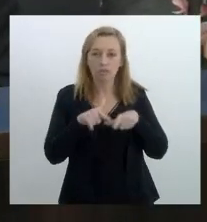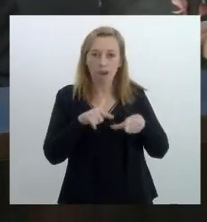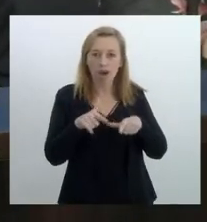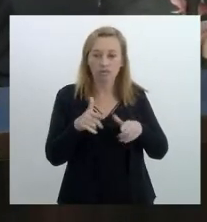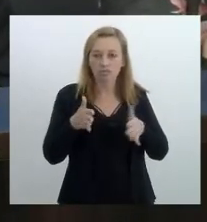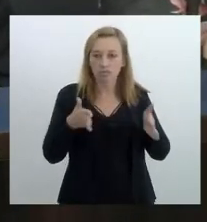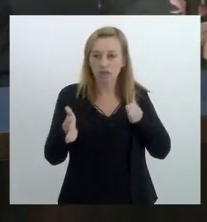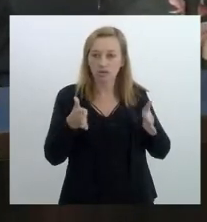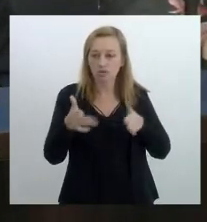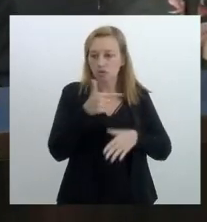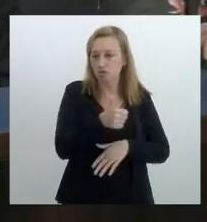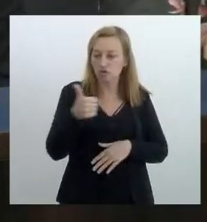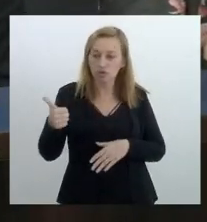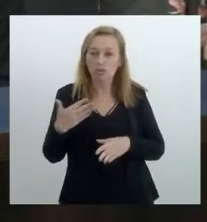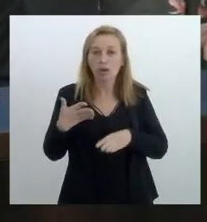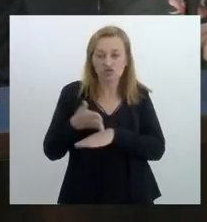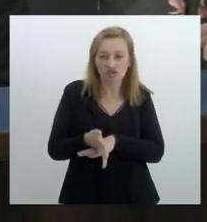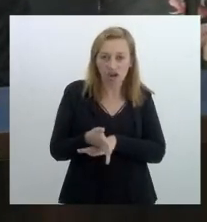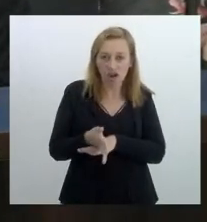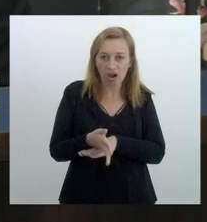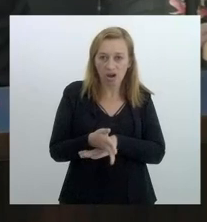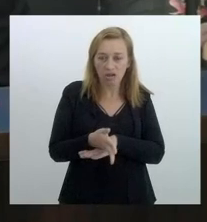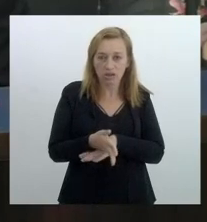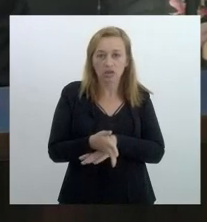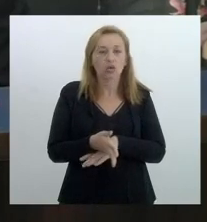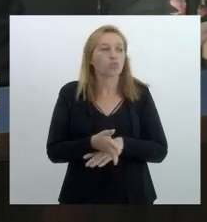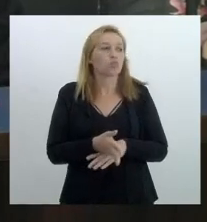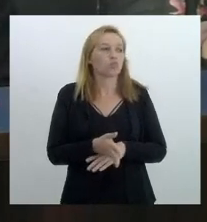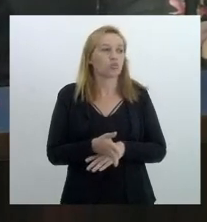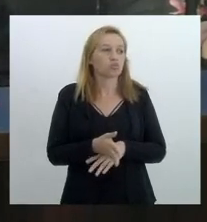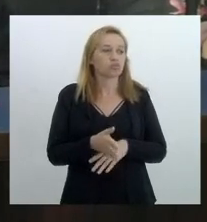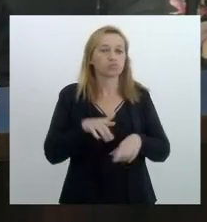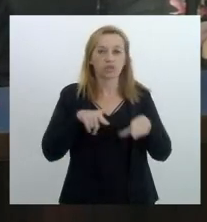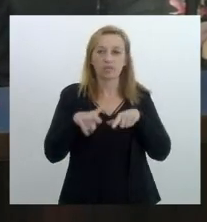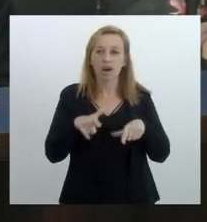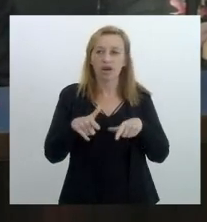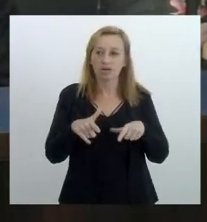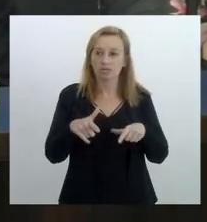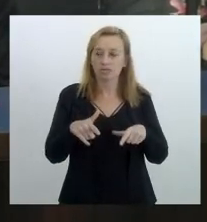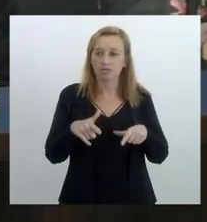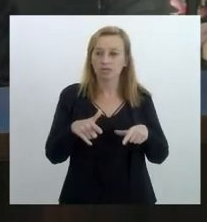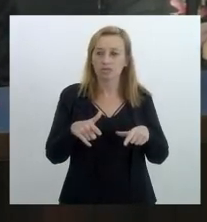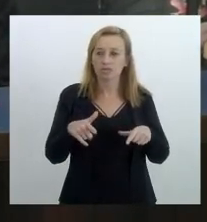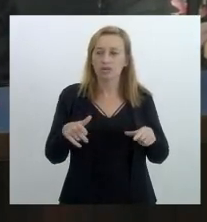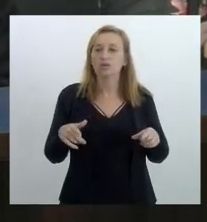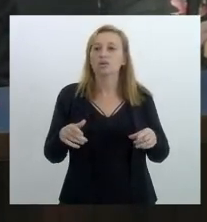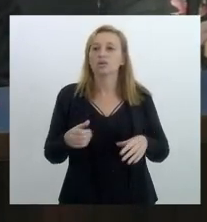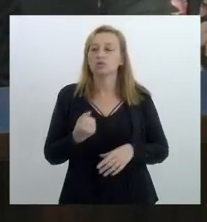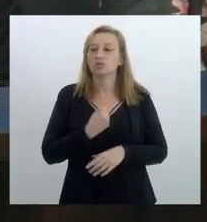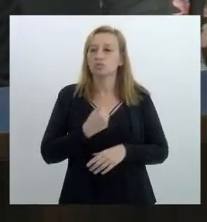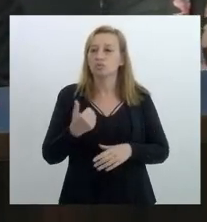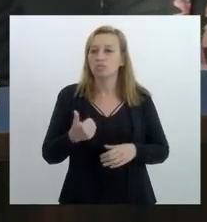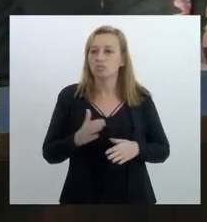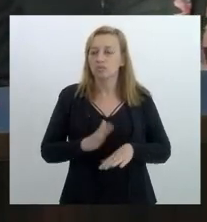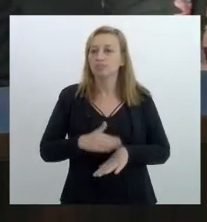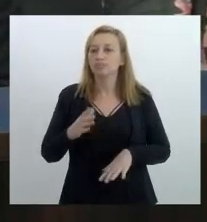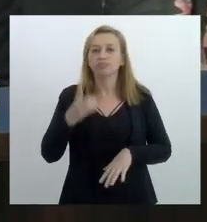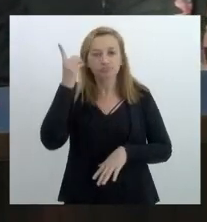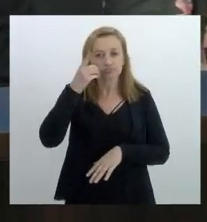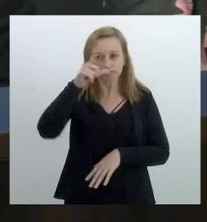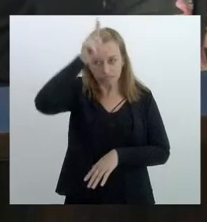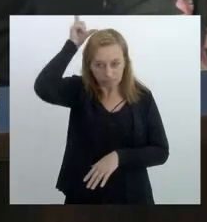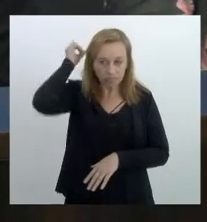durante 2021 para chegar a uma despesa executada maior. Deputado Luiz Paulo, eu falei aqui